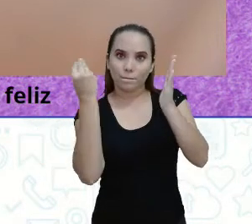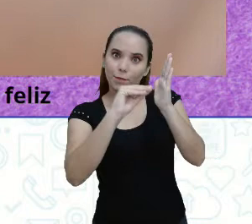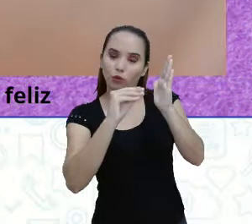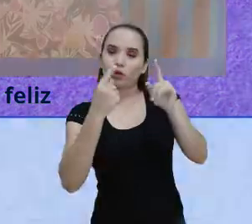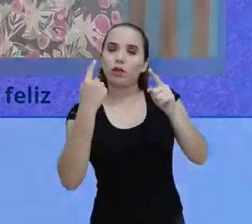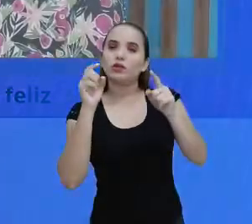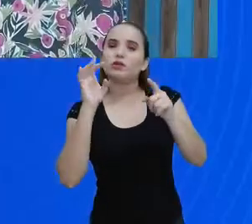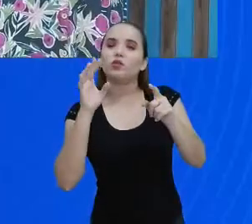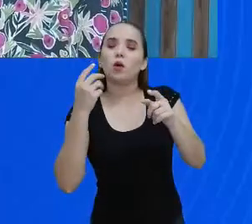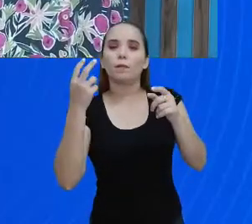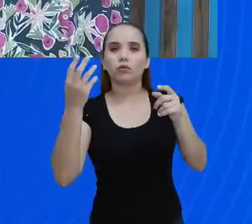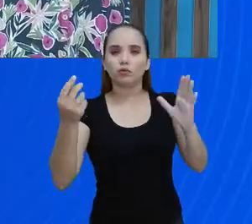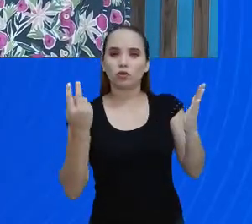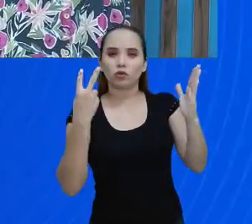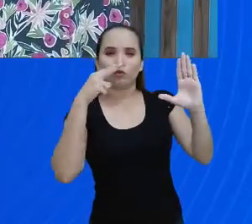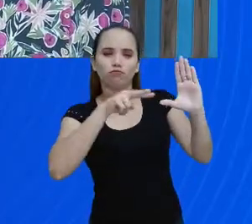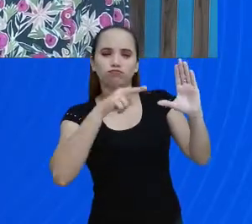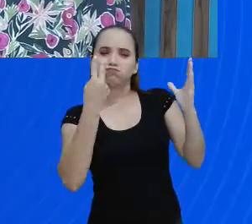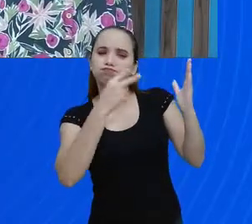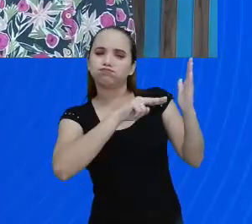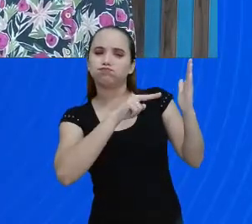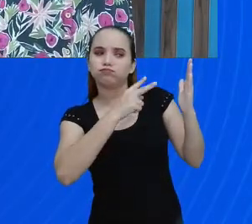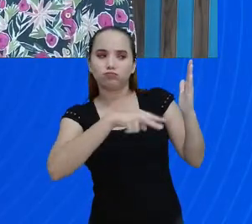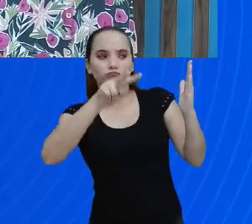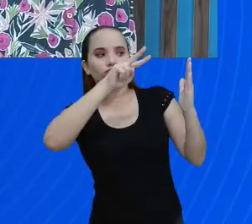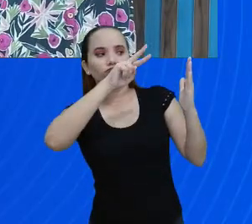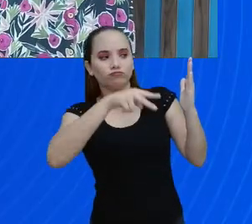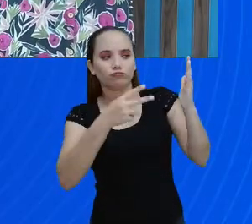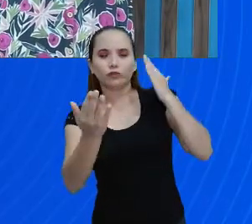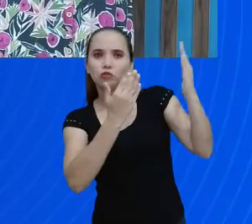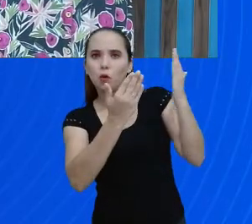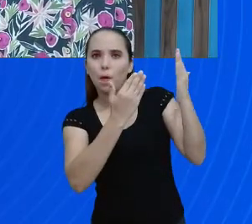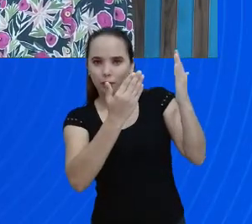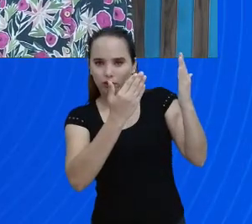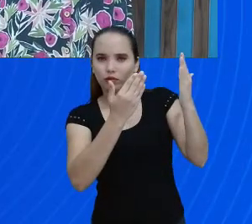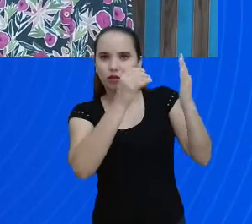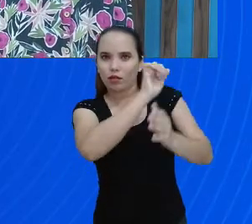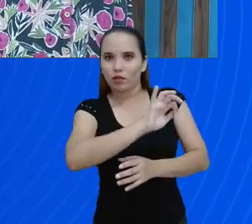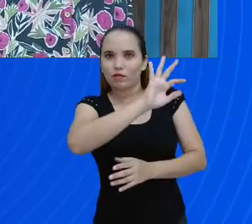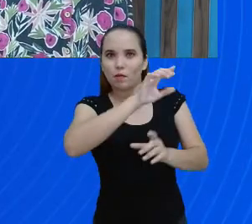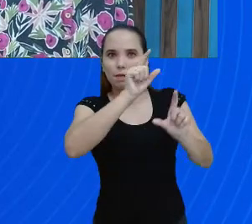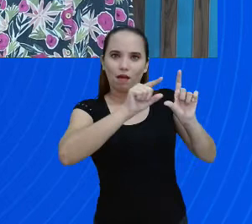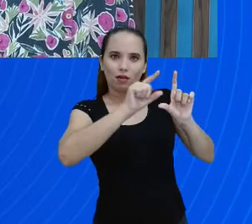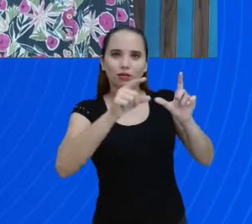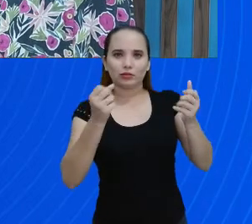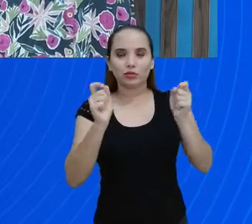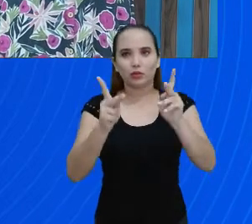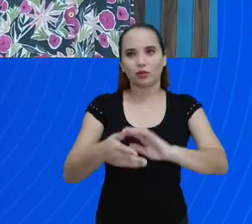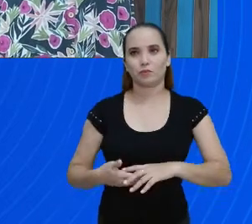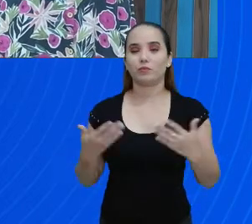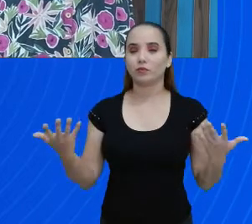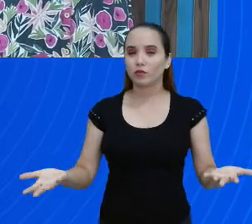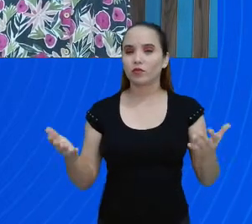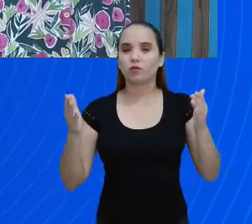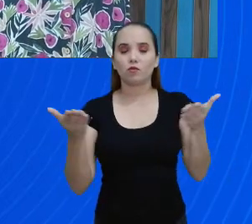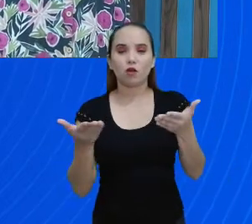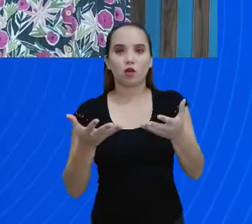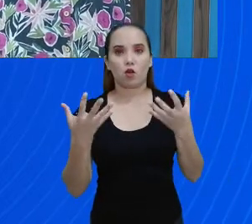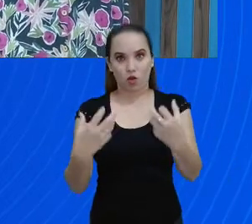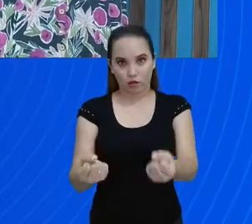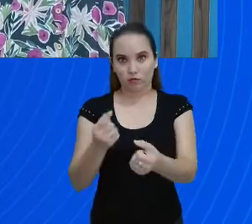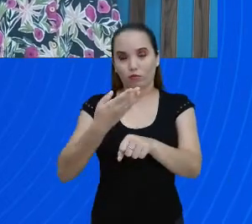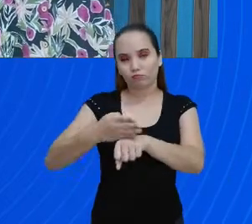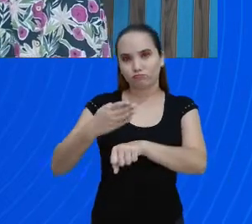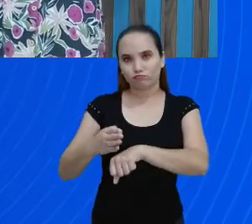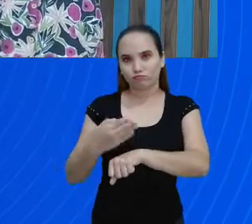mesmo o que é que eu queria, né, que vocês observassem. Vamos fazer agora um exercício na prática. Ó,